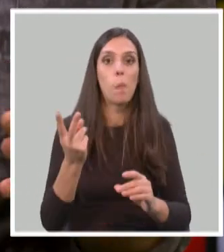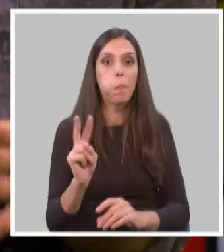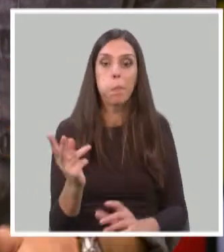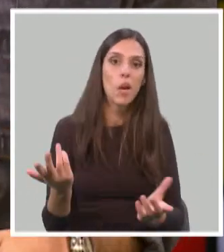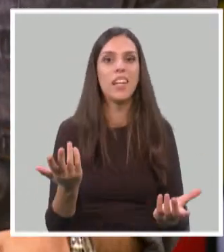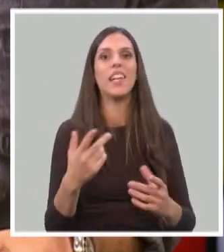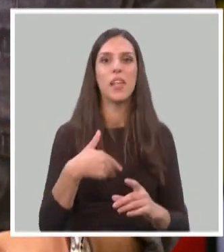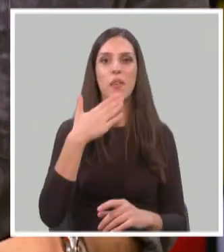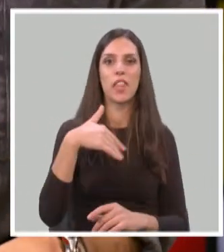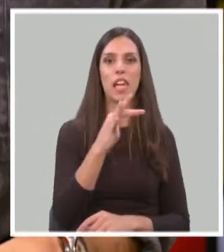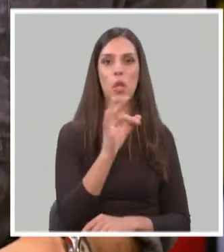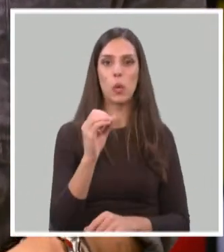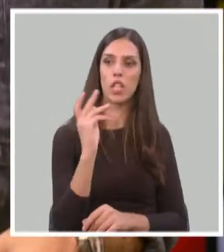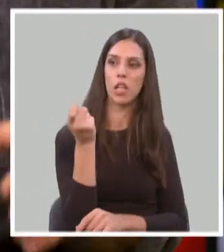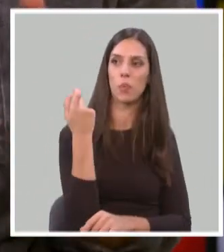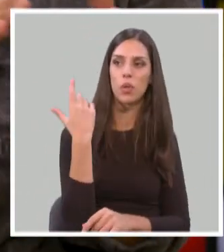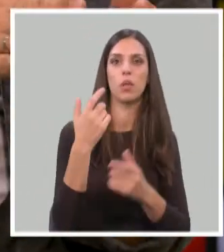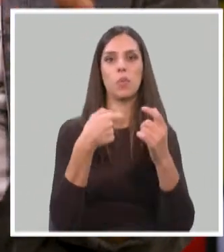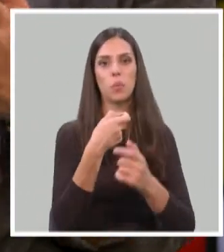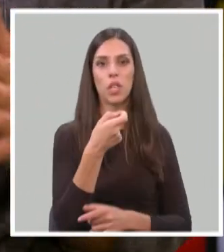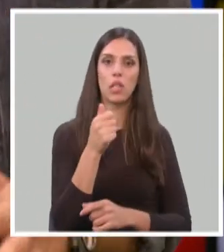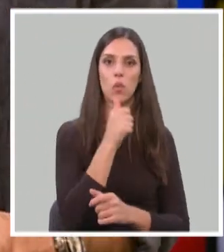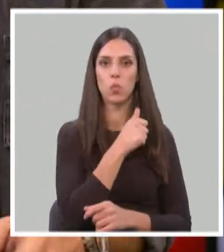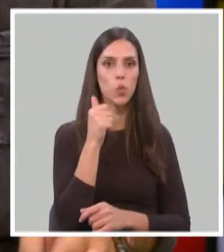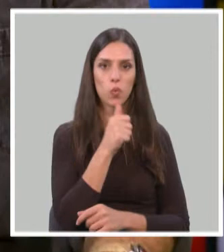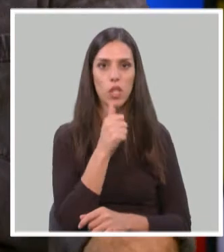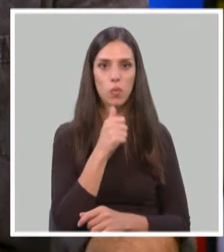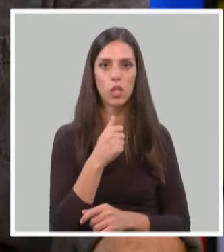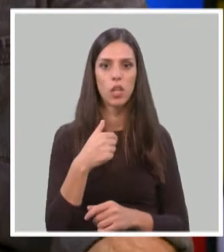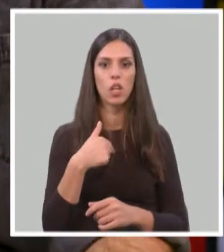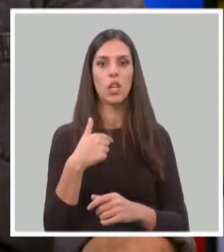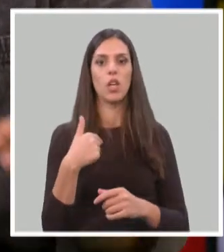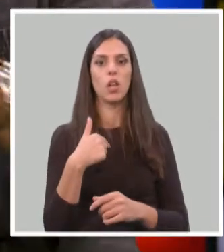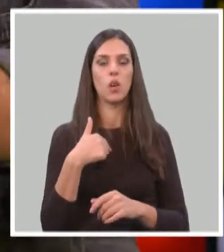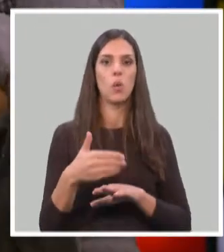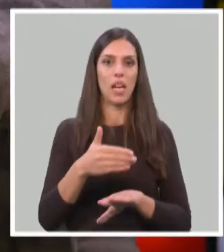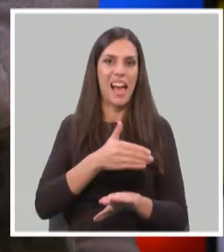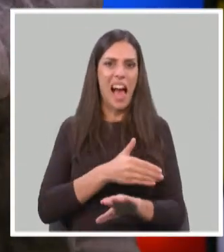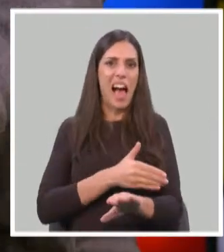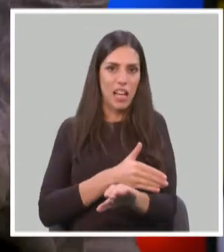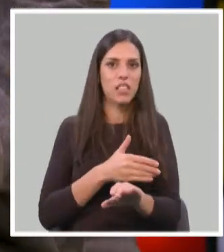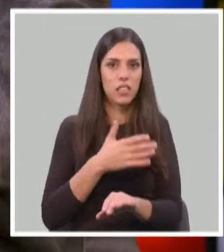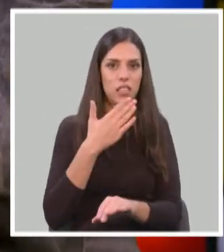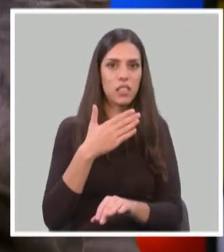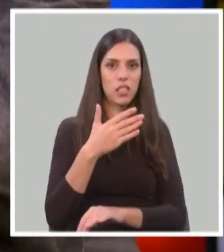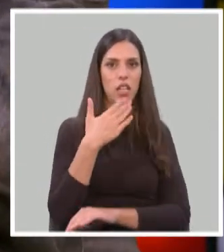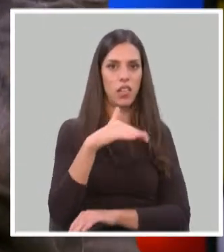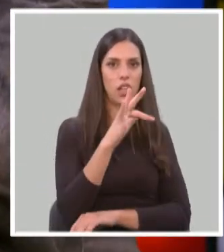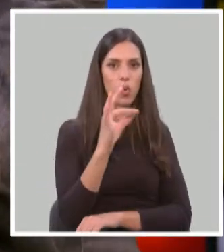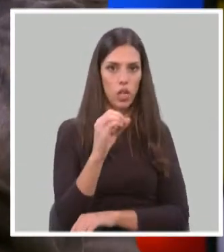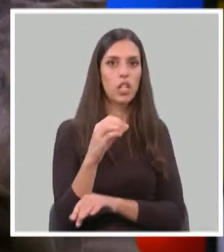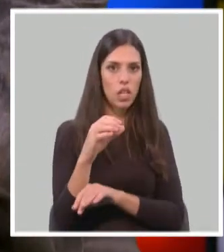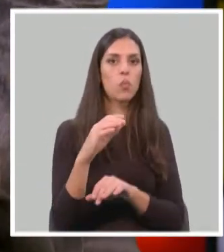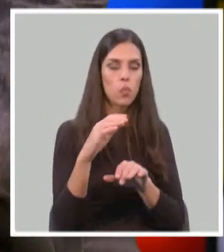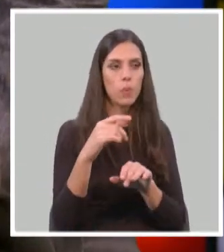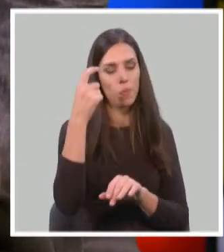acontece, eu fiz 40 anos há pouco tempo e então andava em sofrimento. Tive uma neura de meses antes de fazer 40 anos